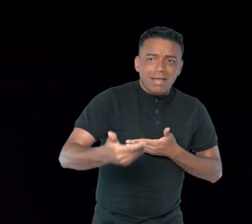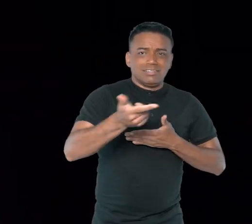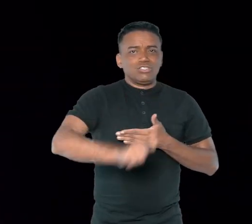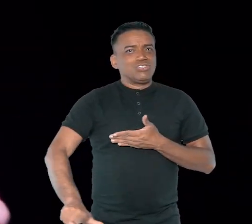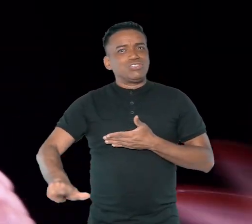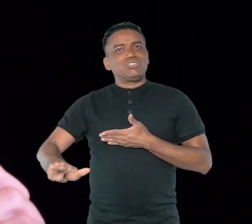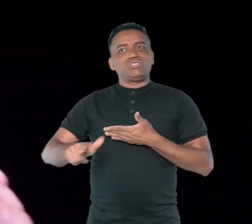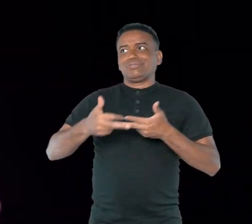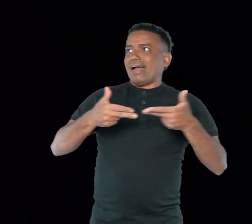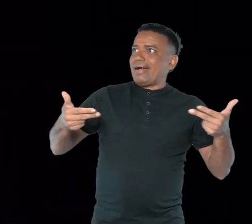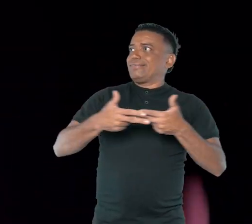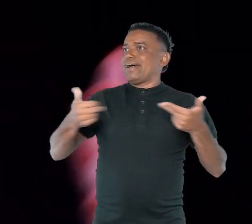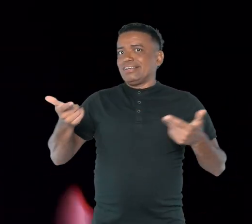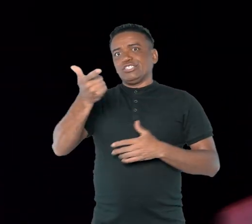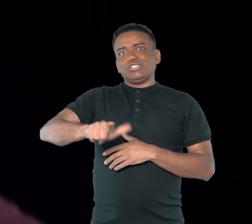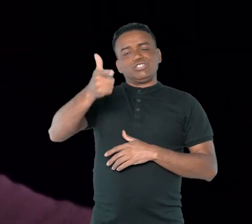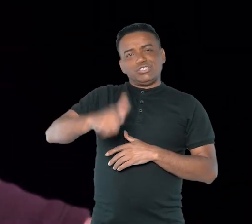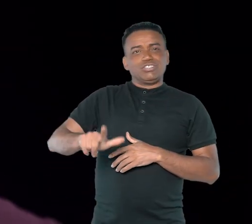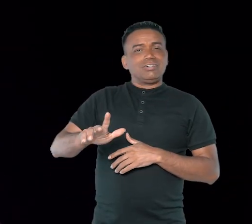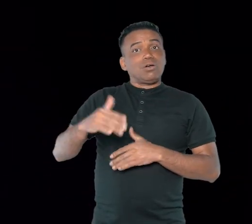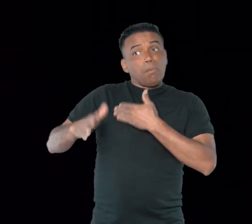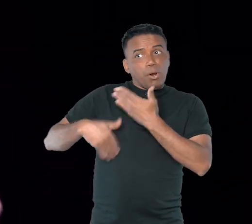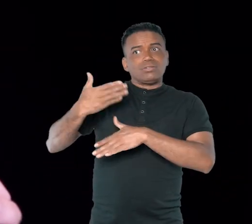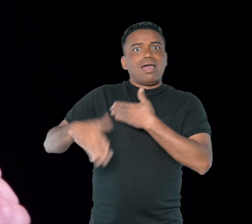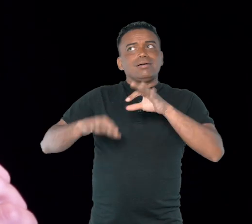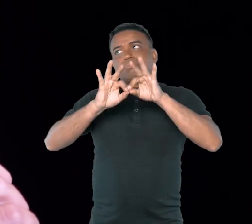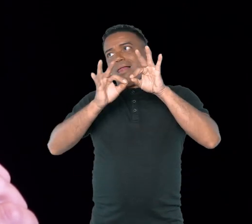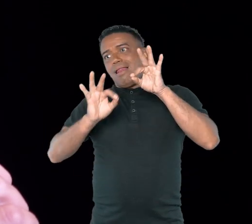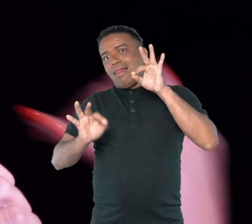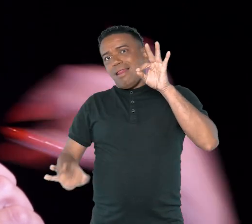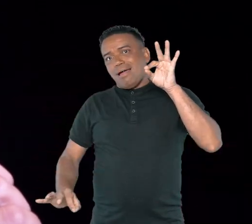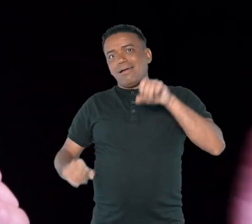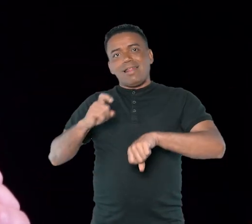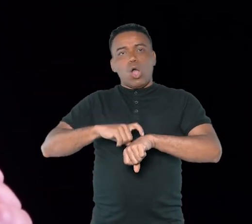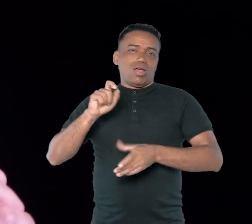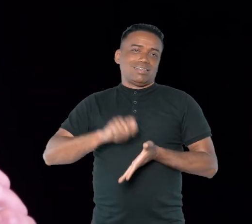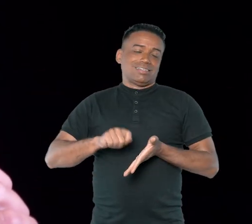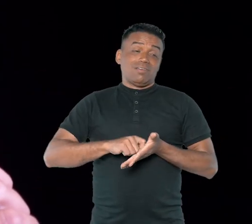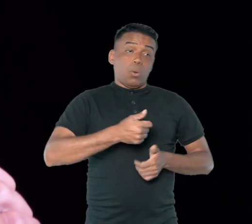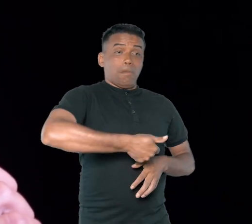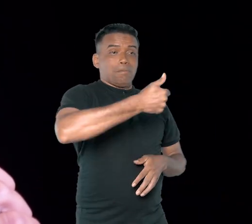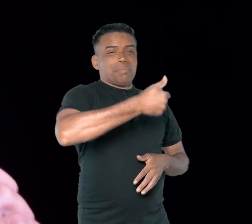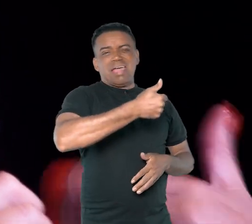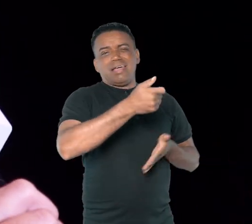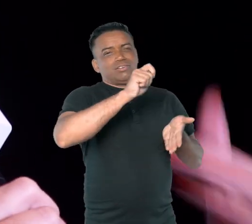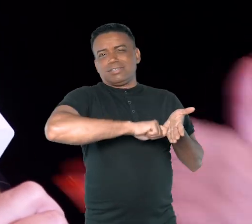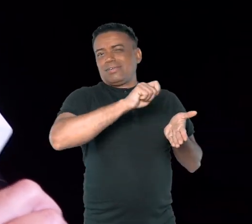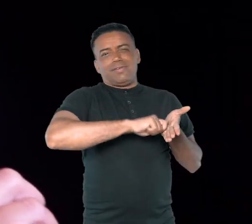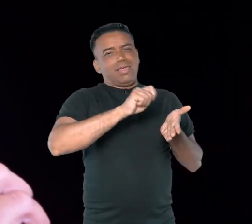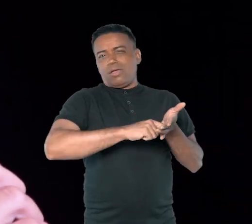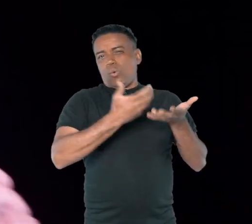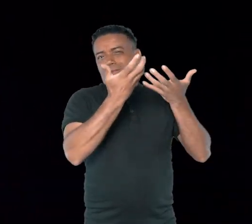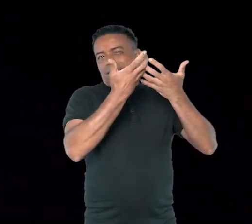recomeça várias vezes, tanto que ele teve um processo mais longo, né, na escrita. O primeiro foi escrito de uma maneira mais fluida,